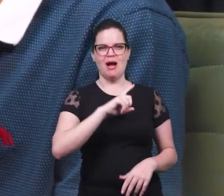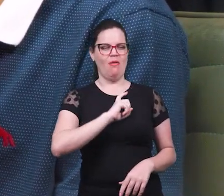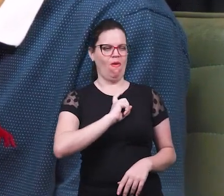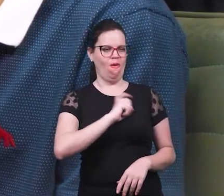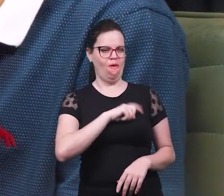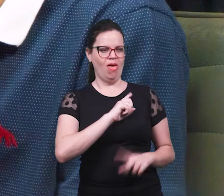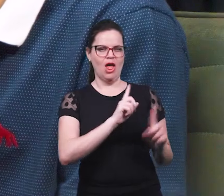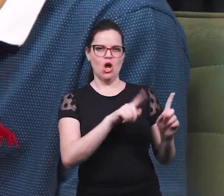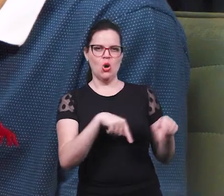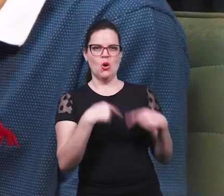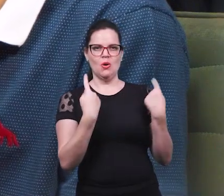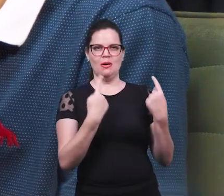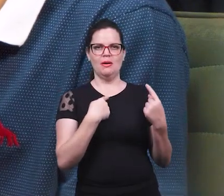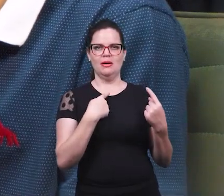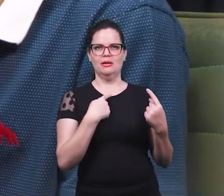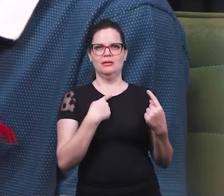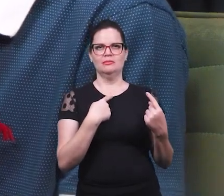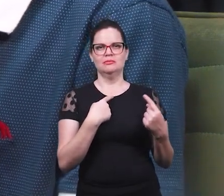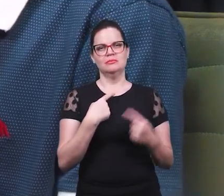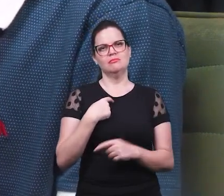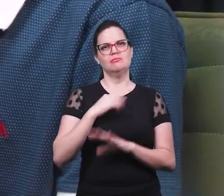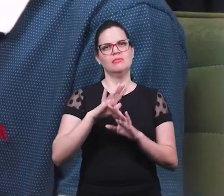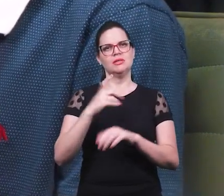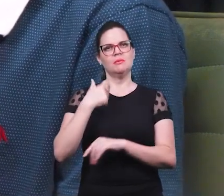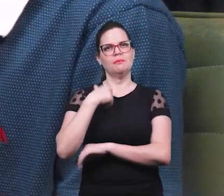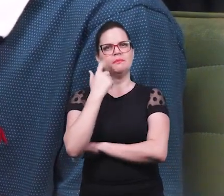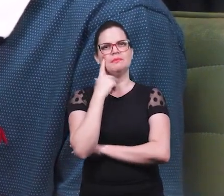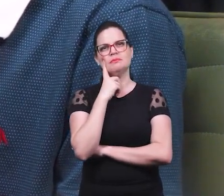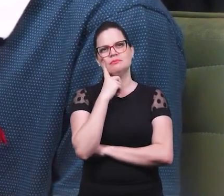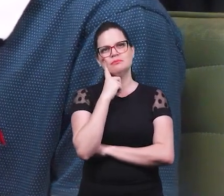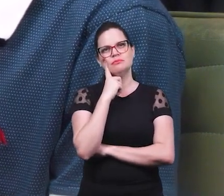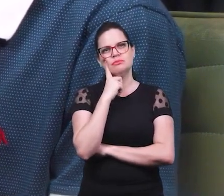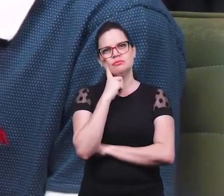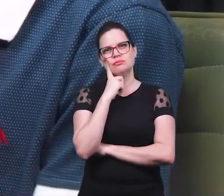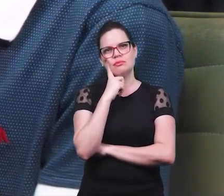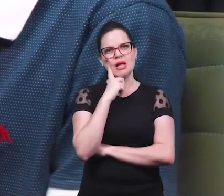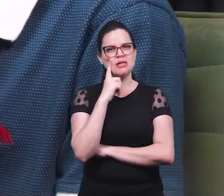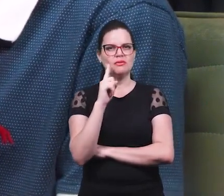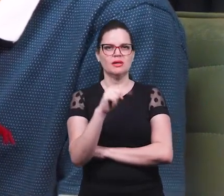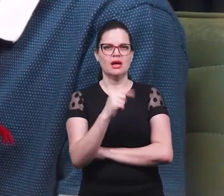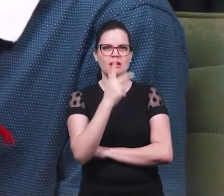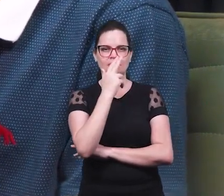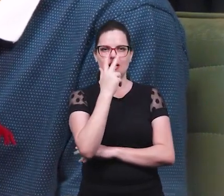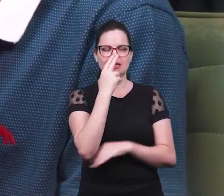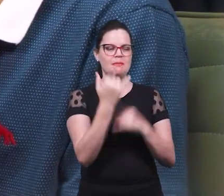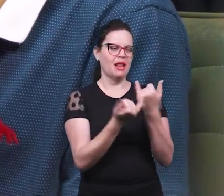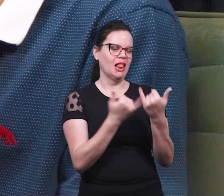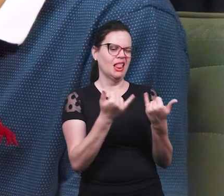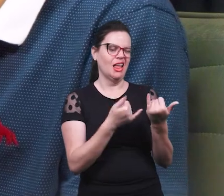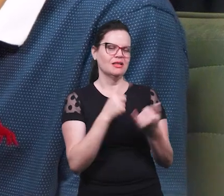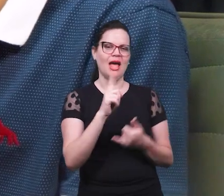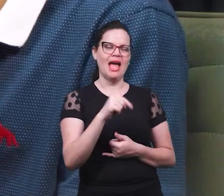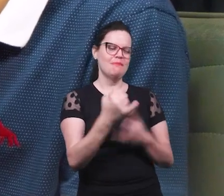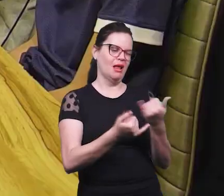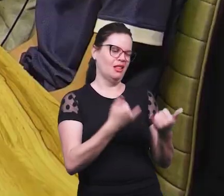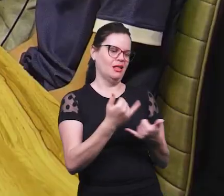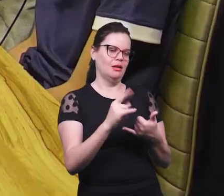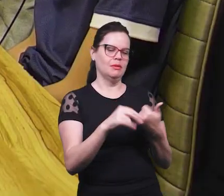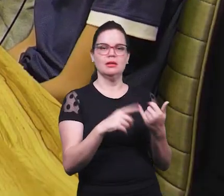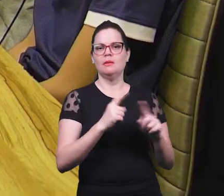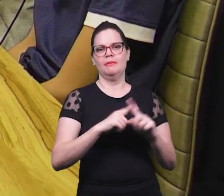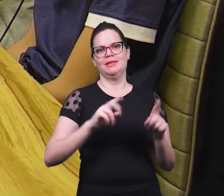a mim, mas eu achava que era aquilo como, algo de amigo, mas... Brincadeira. Brincadeiras maldosas,